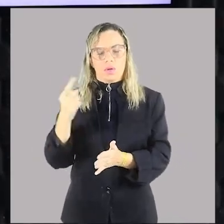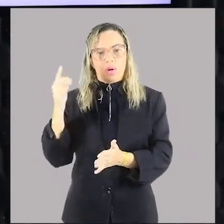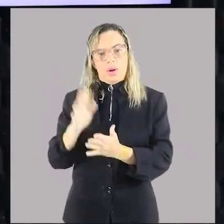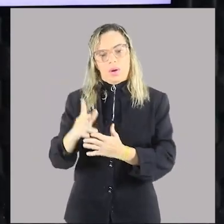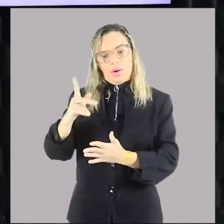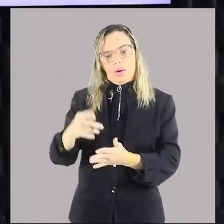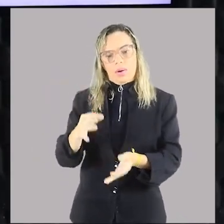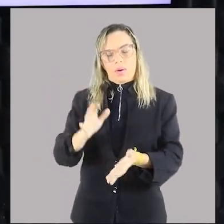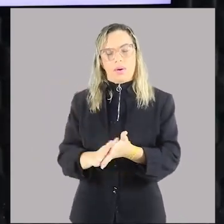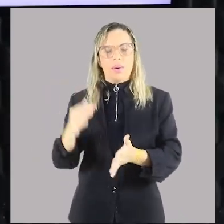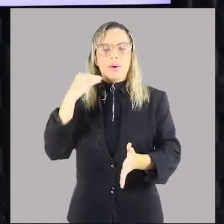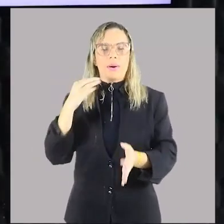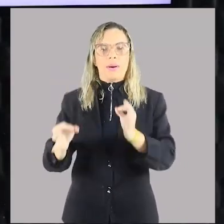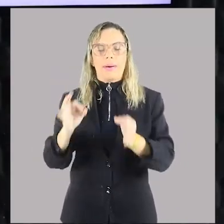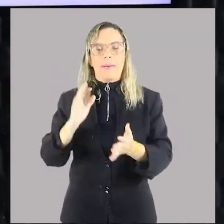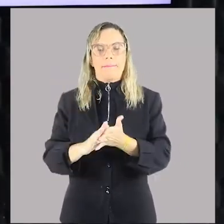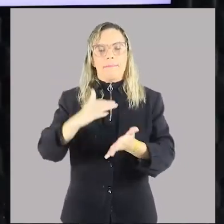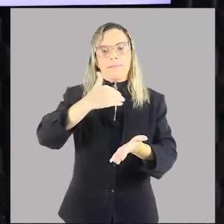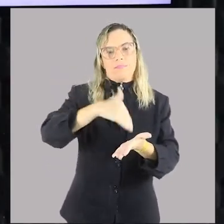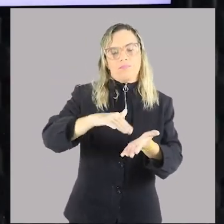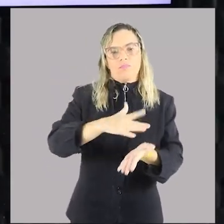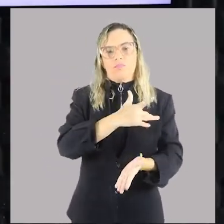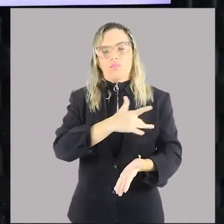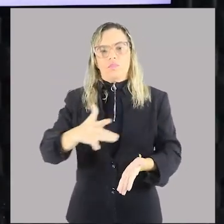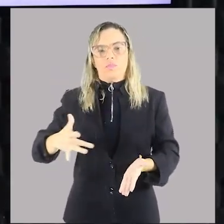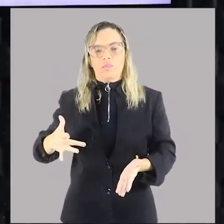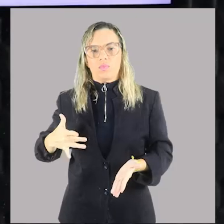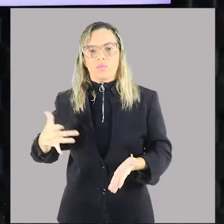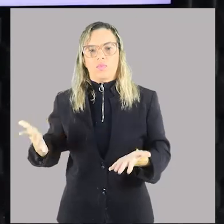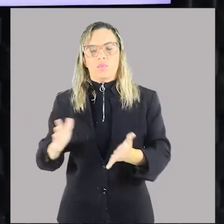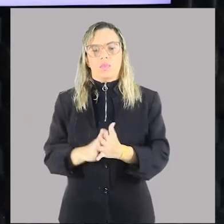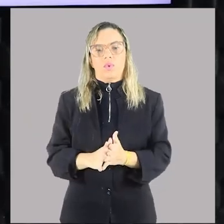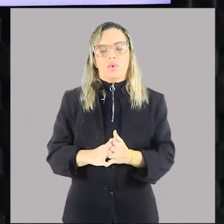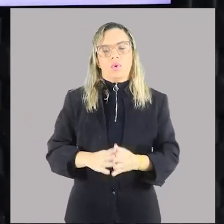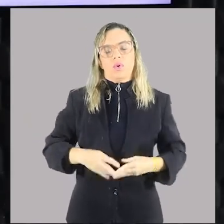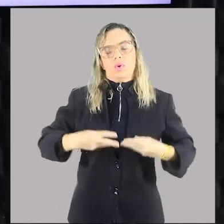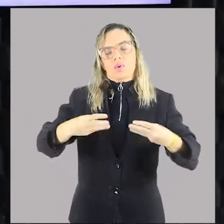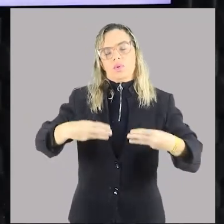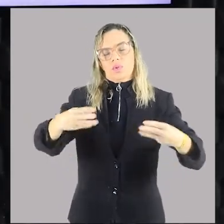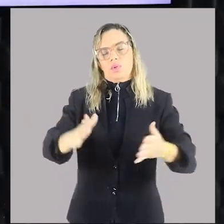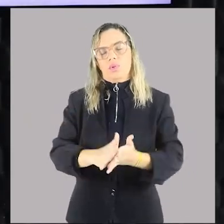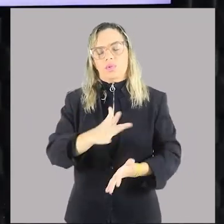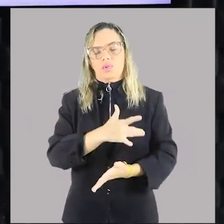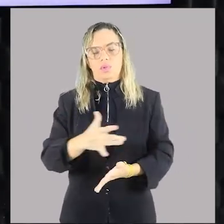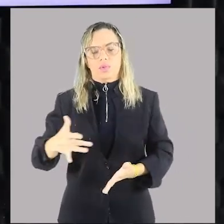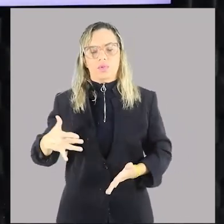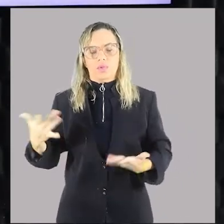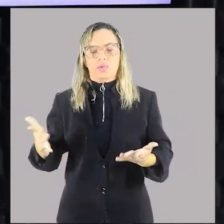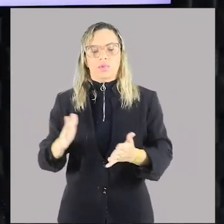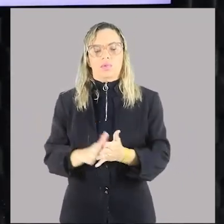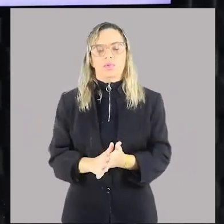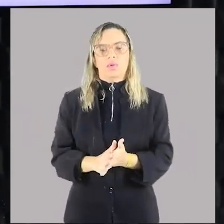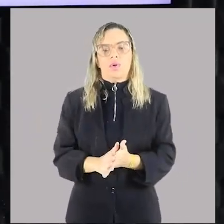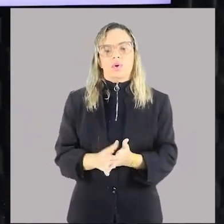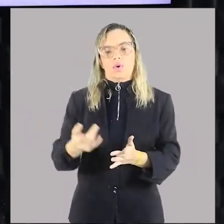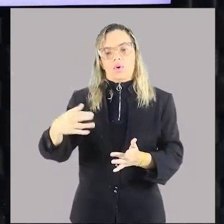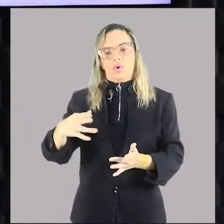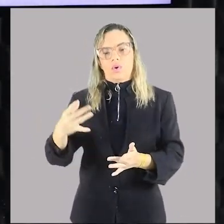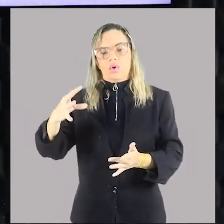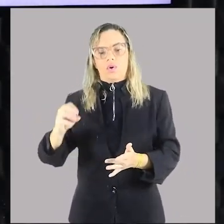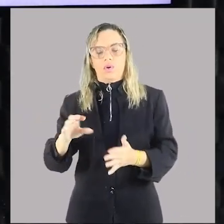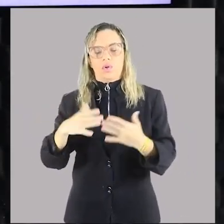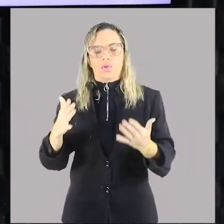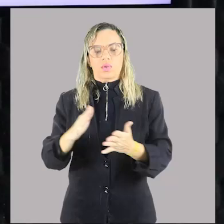as secretarias de saúde, o Ministério da Saúde, por exemplo, são órgãos, certo? E não tem